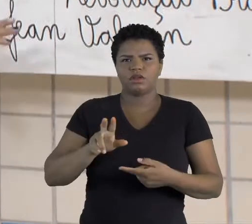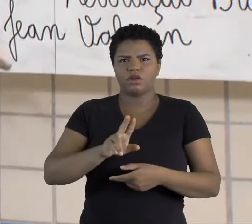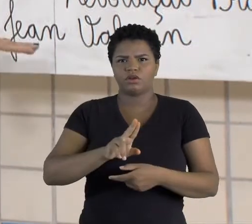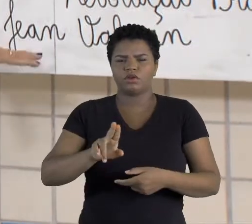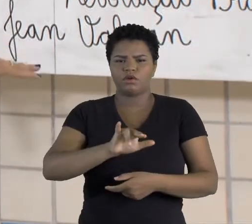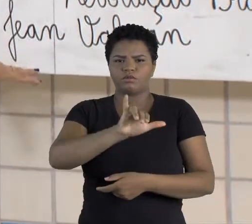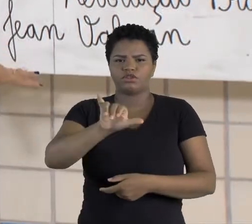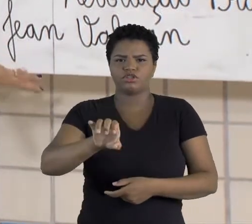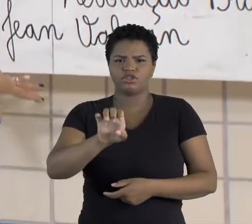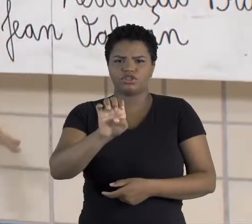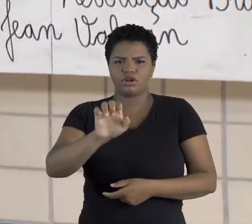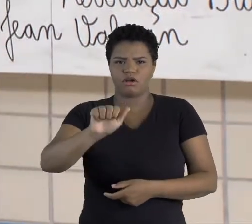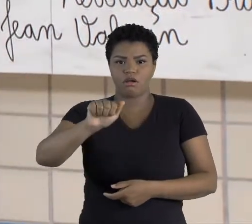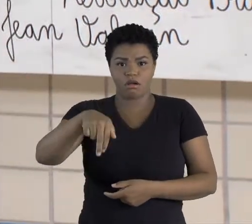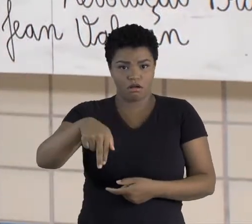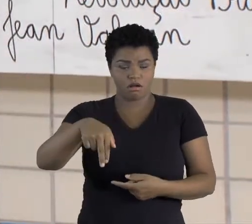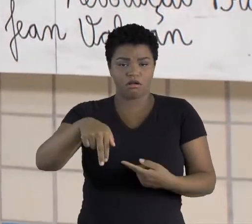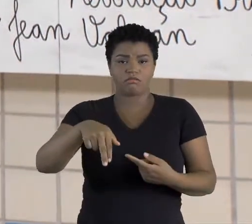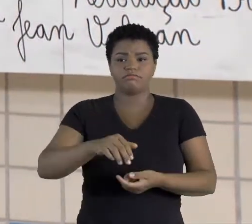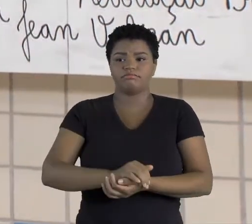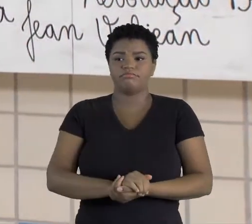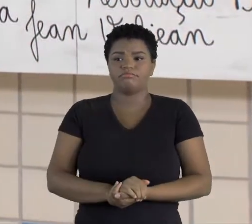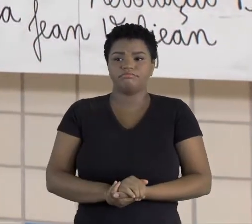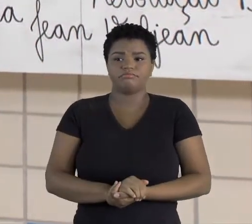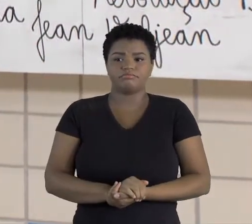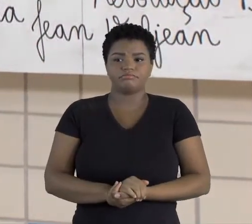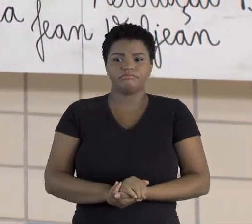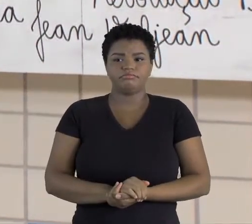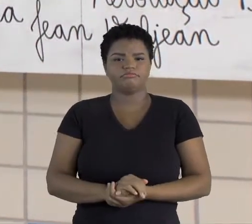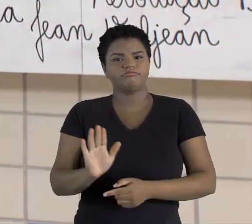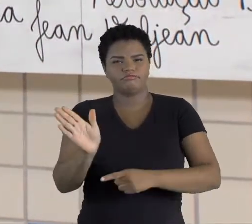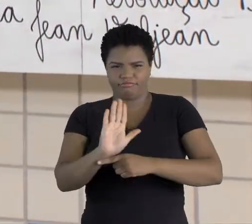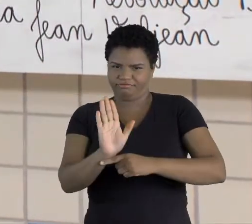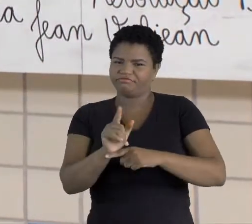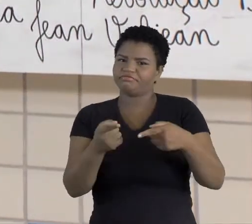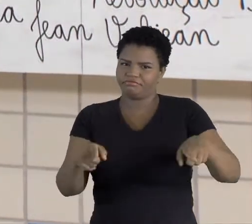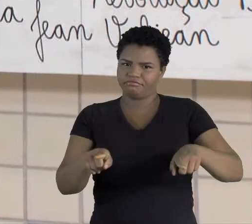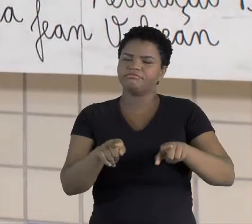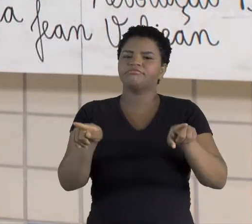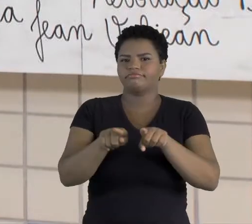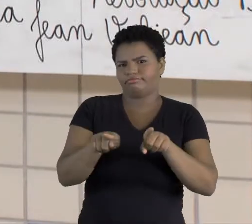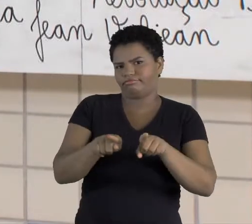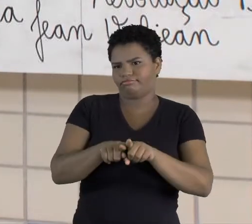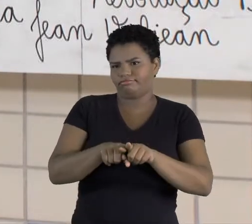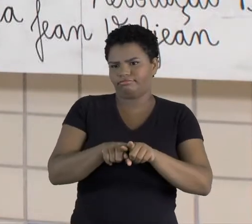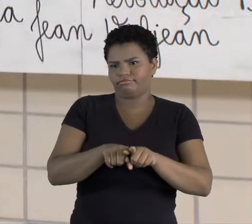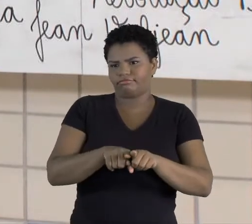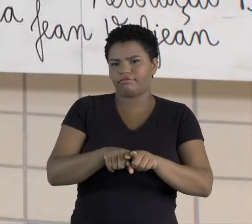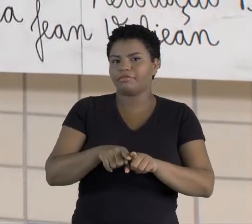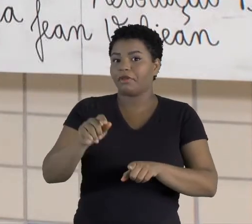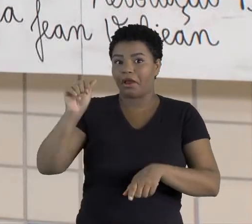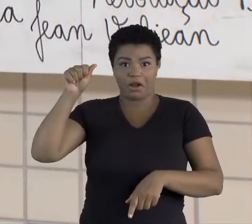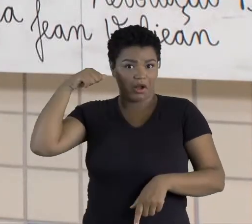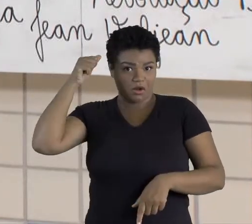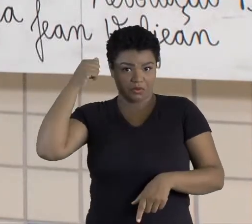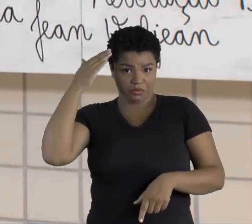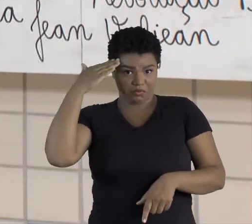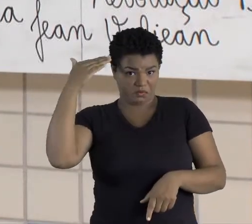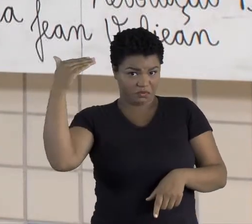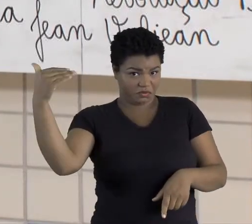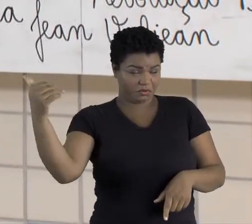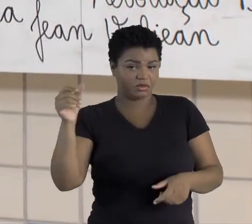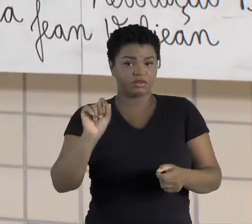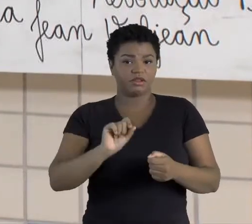Jean Valjean. No filme e no musical também. Mas é esse ator famoso que fez o personagem